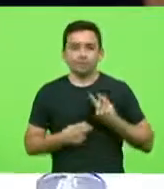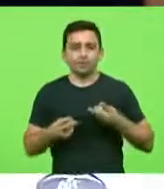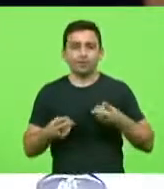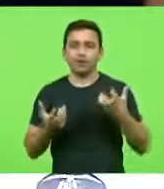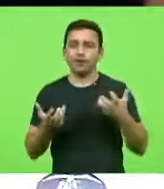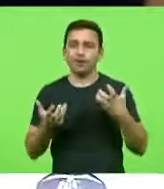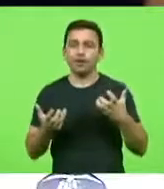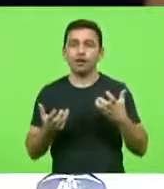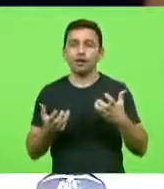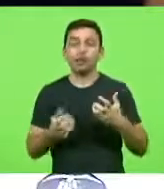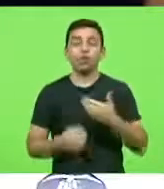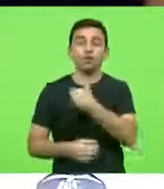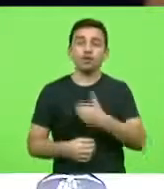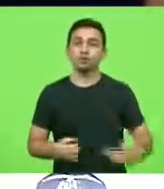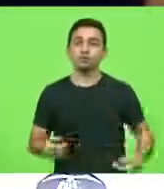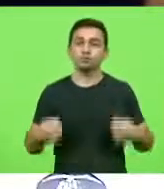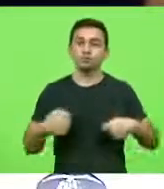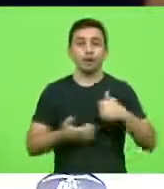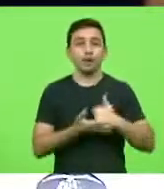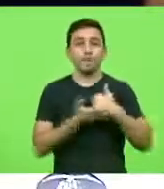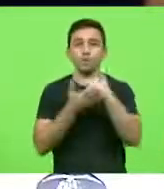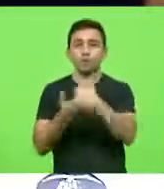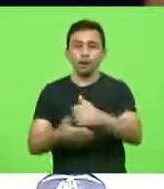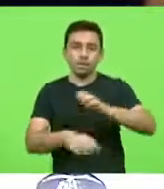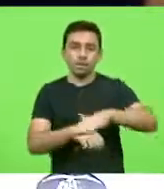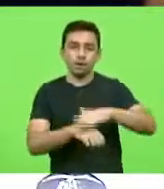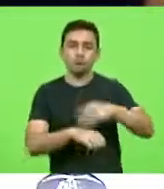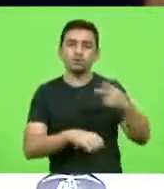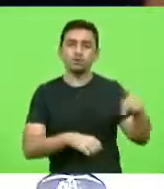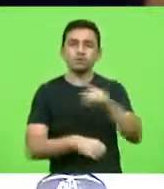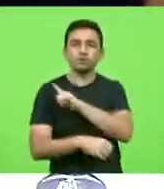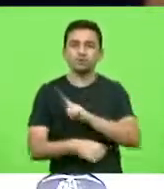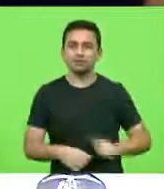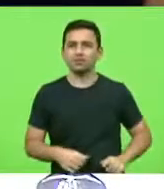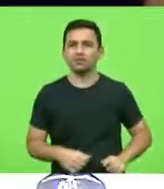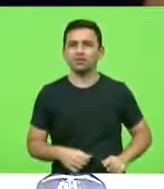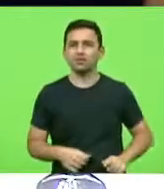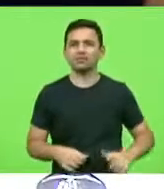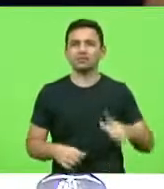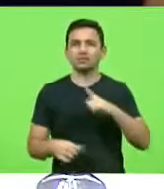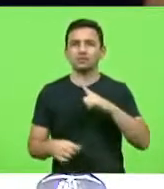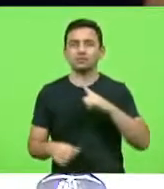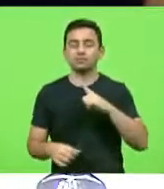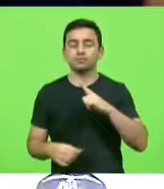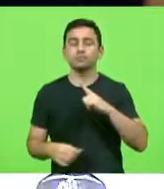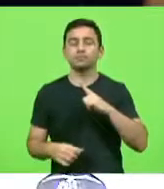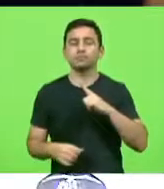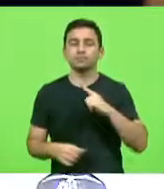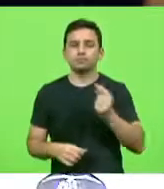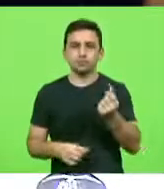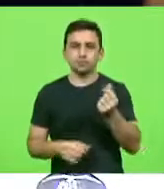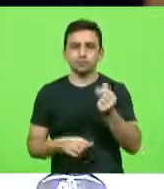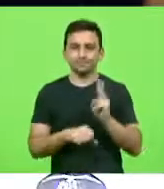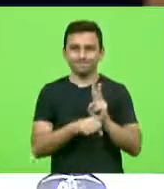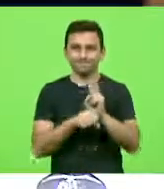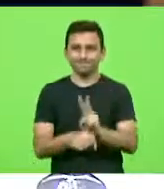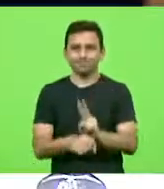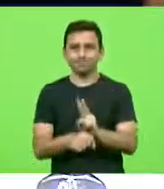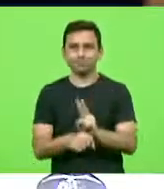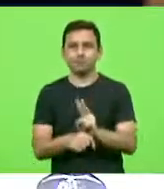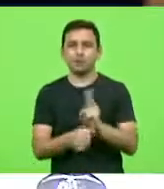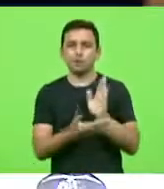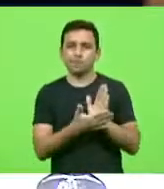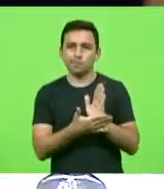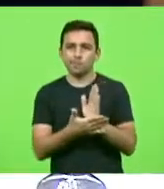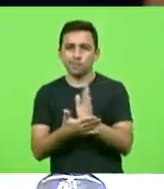precisa? Ajudar, contribuir, fazer a parte dele. E quando vem uma linha de financiamento, vem